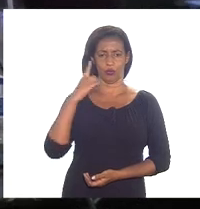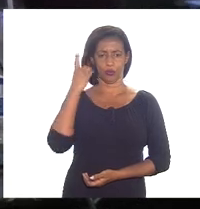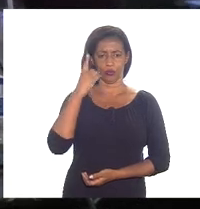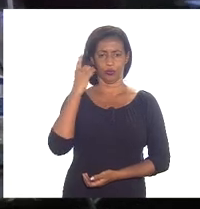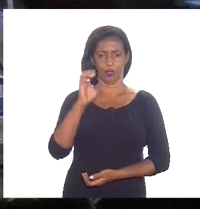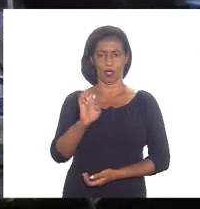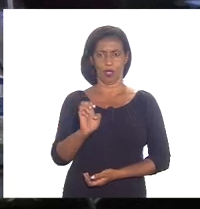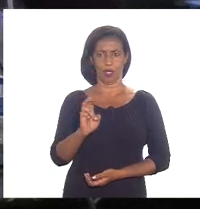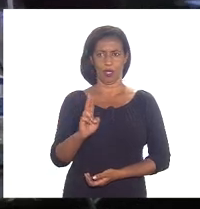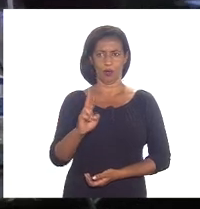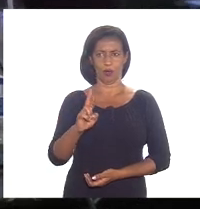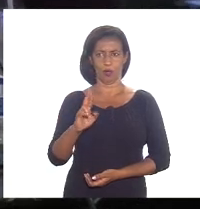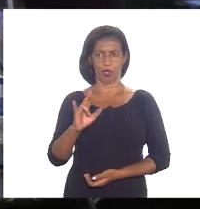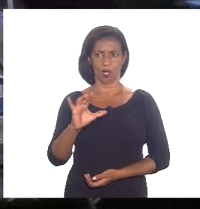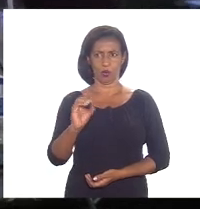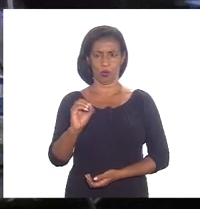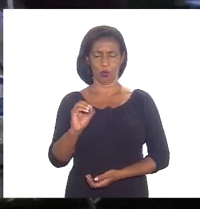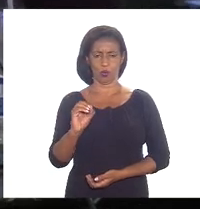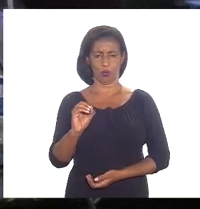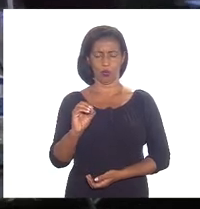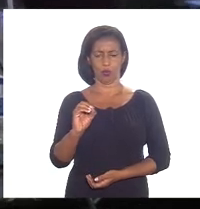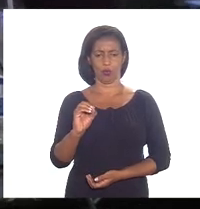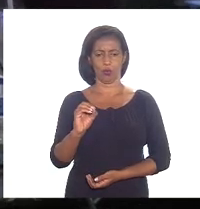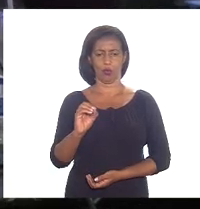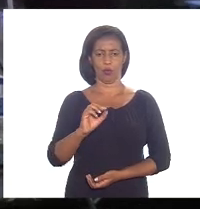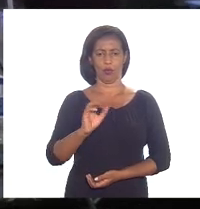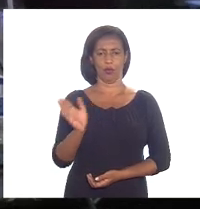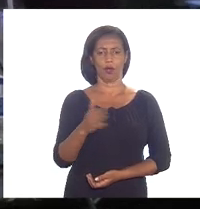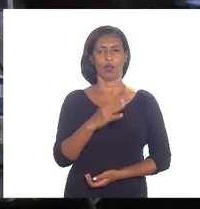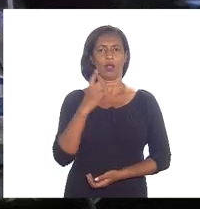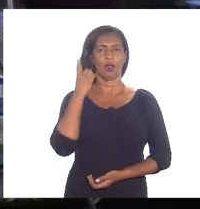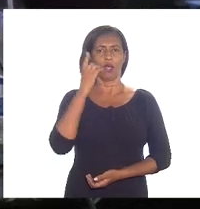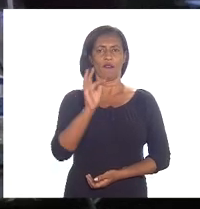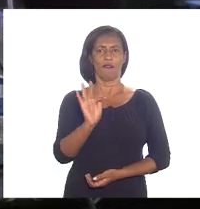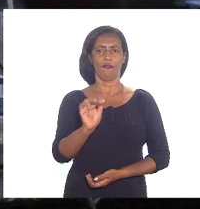Deputado Eurico Júnior, deputado Fábio Silva,